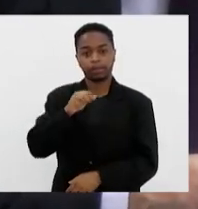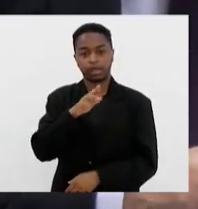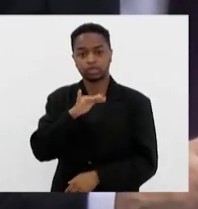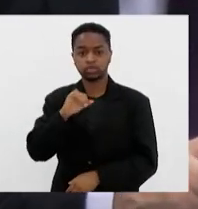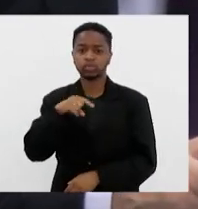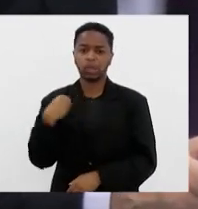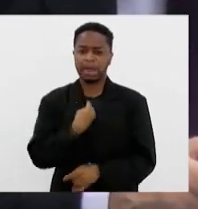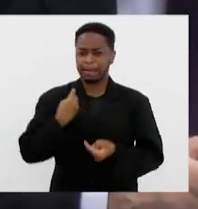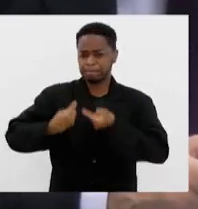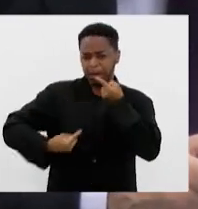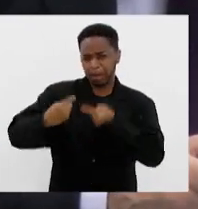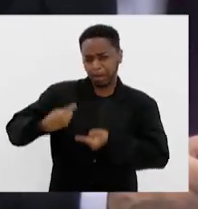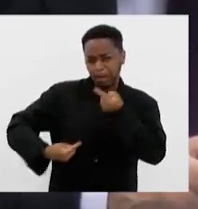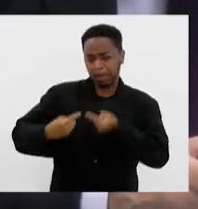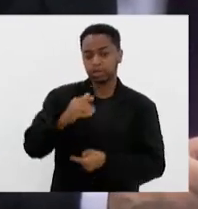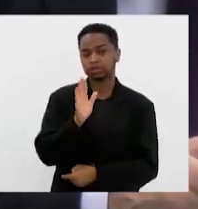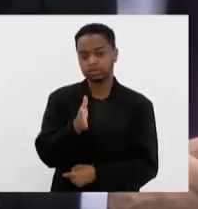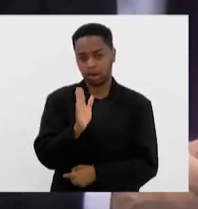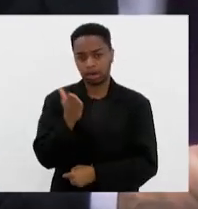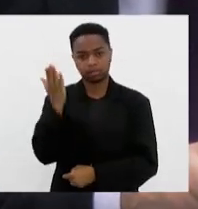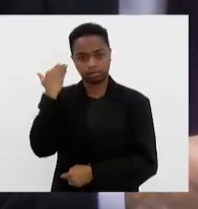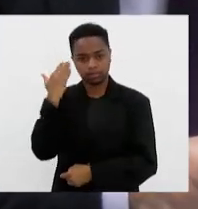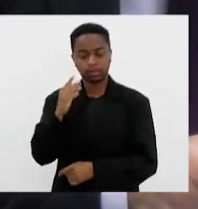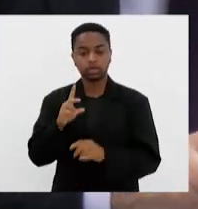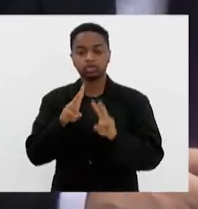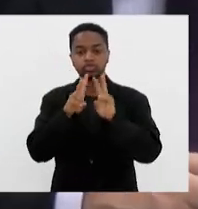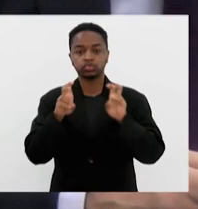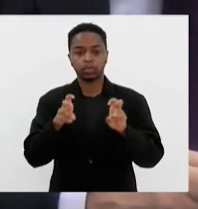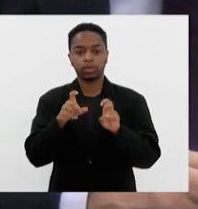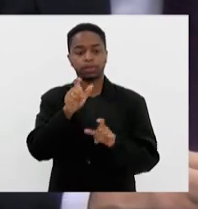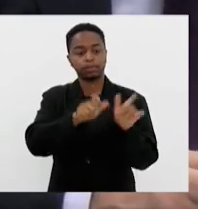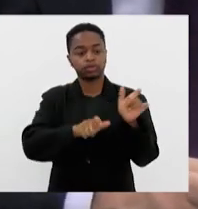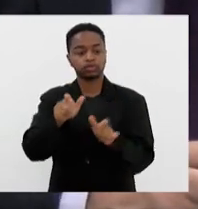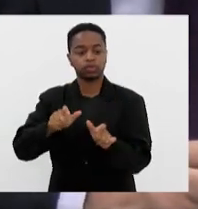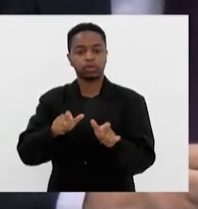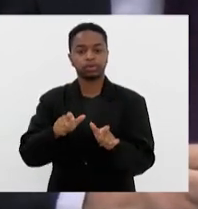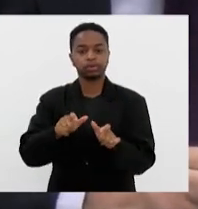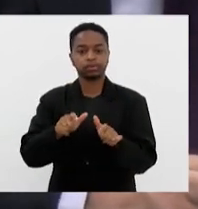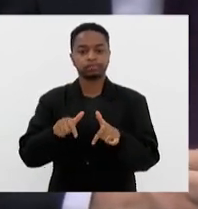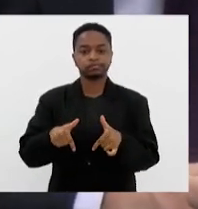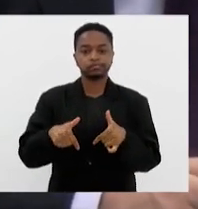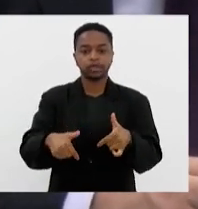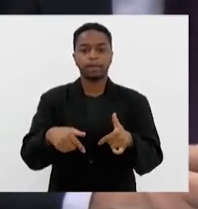Exato, que fala sobre agentes de proteção de vida nas escolas.